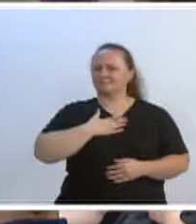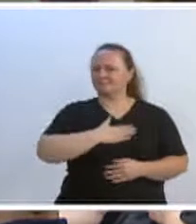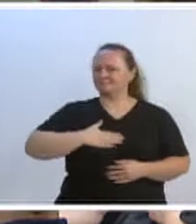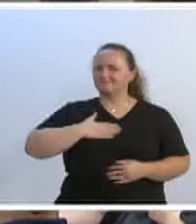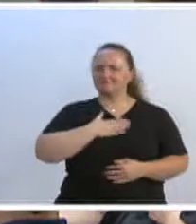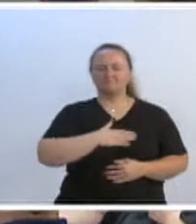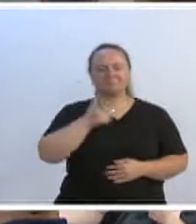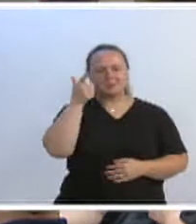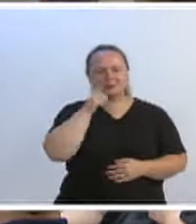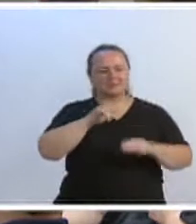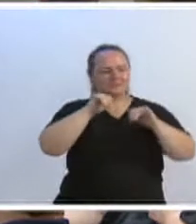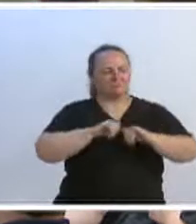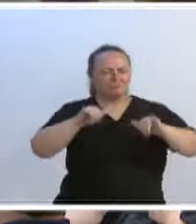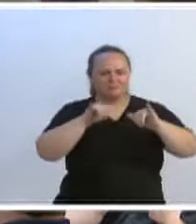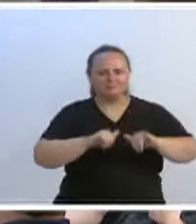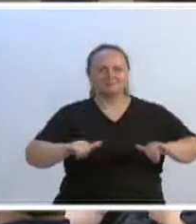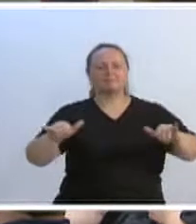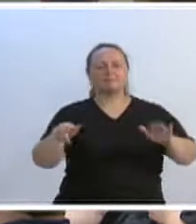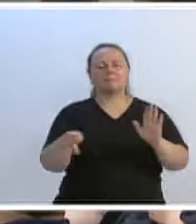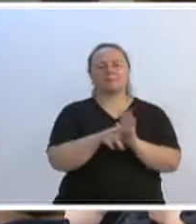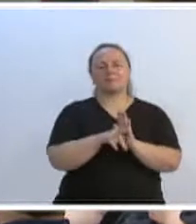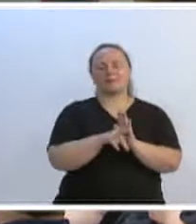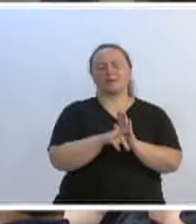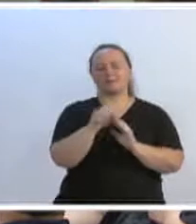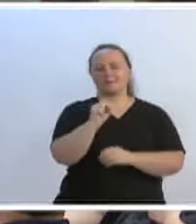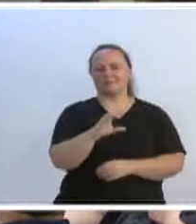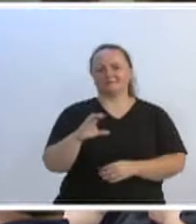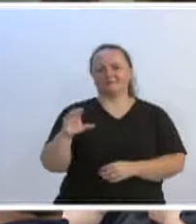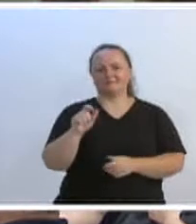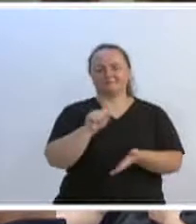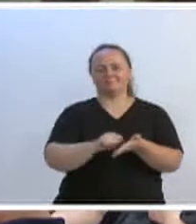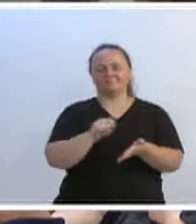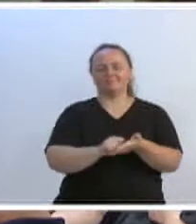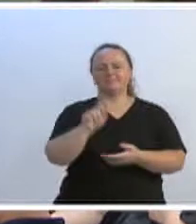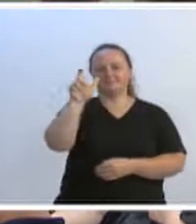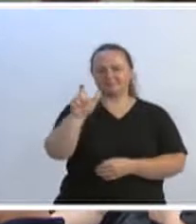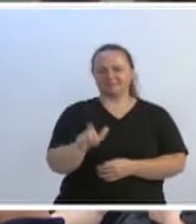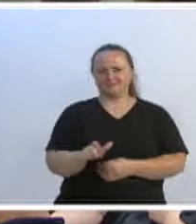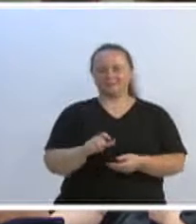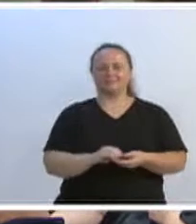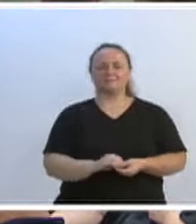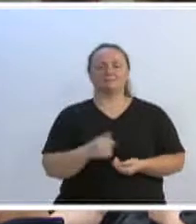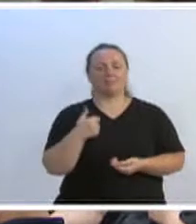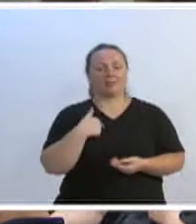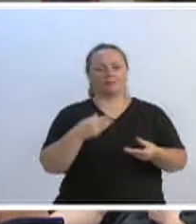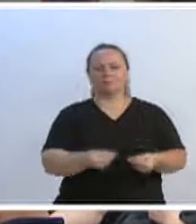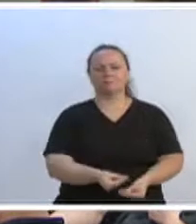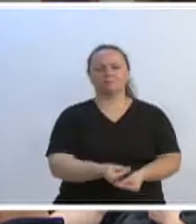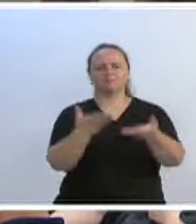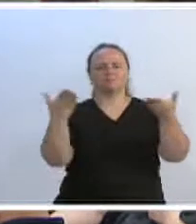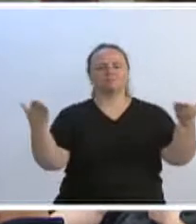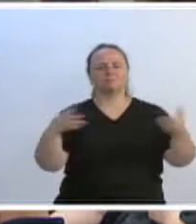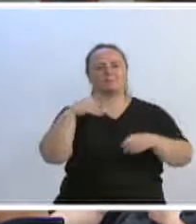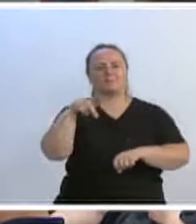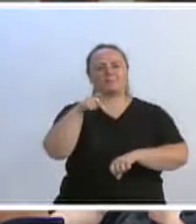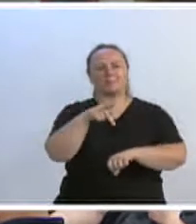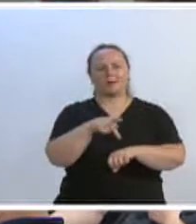Giba Santos, representante da gráfica 3 de Maio, representante da gráfica 43